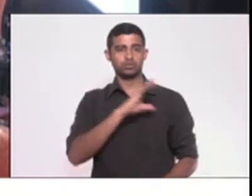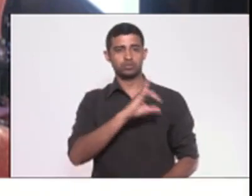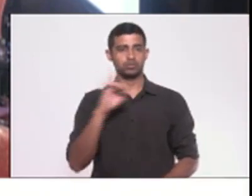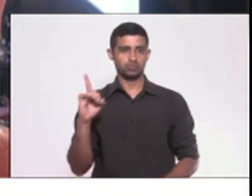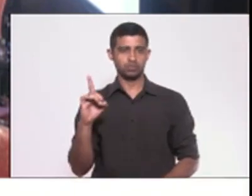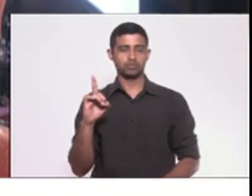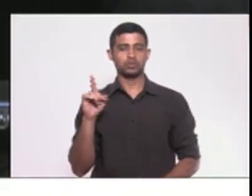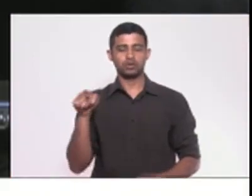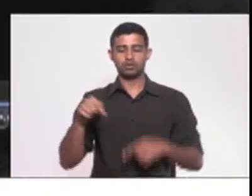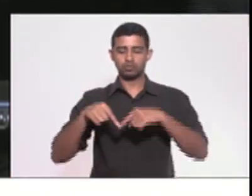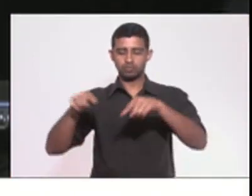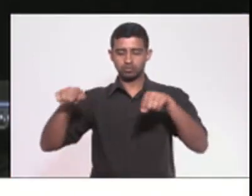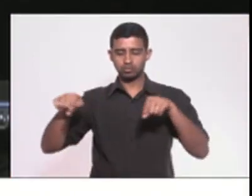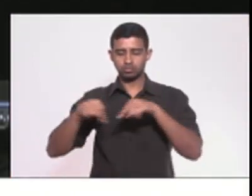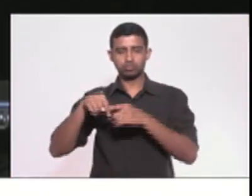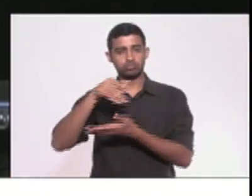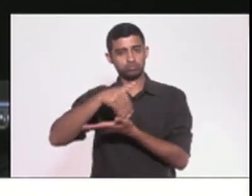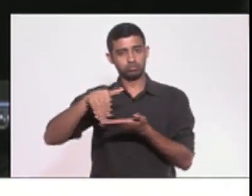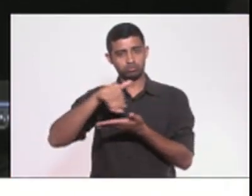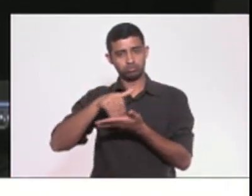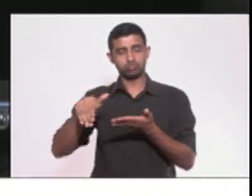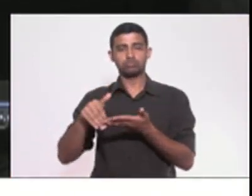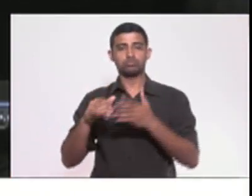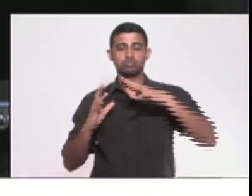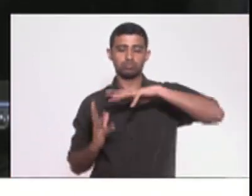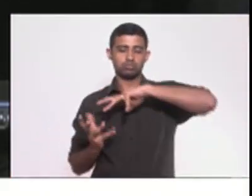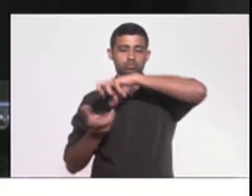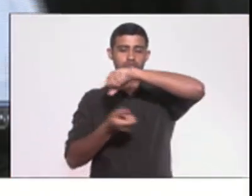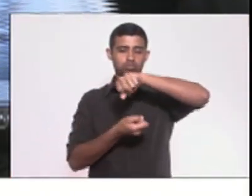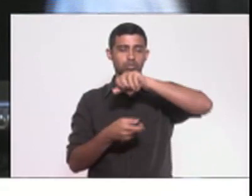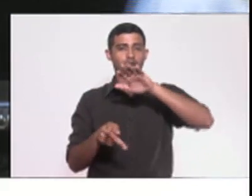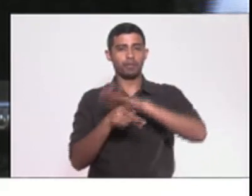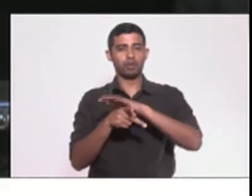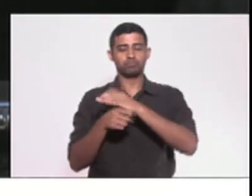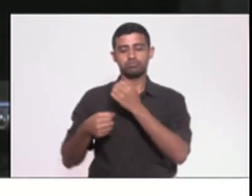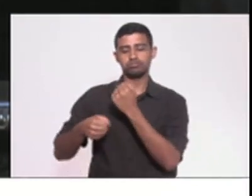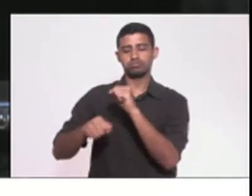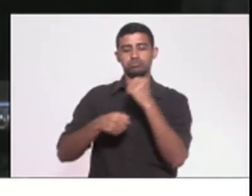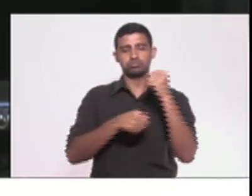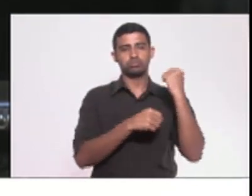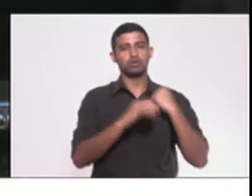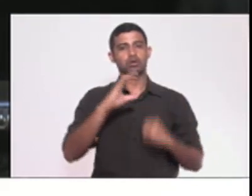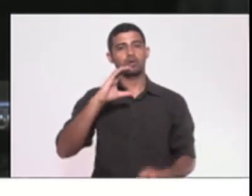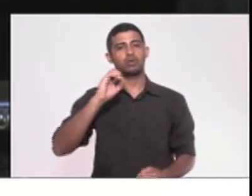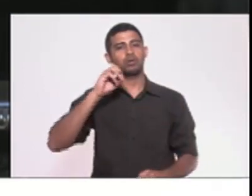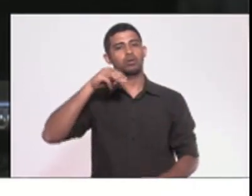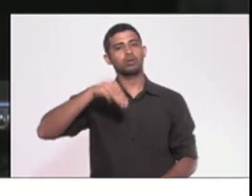do Escritório de Sustentabilidade da Conlurb.